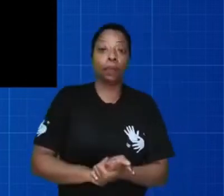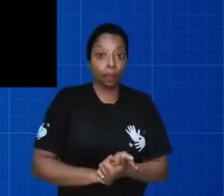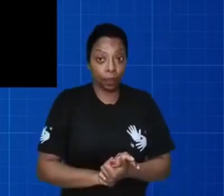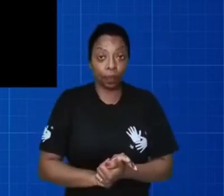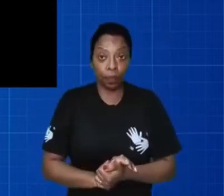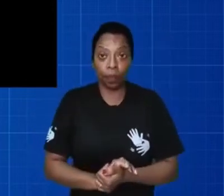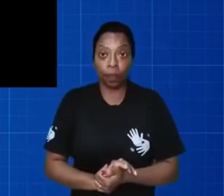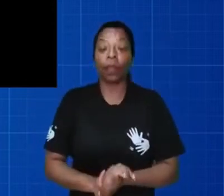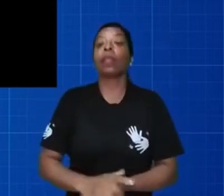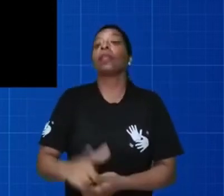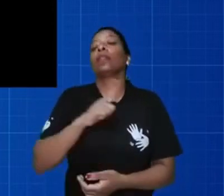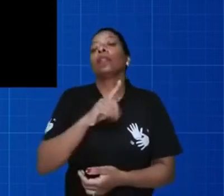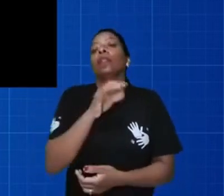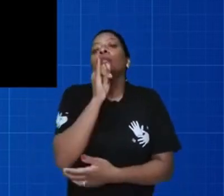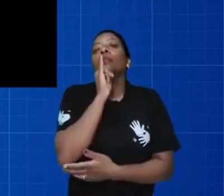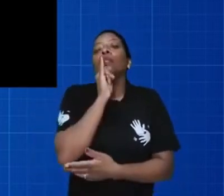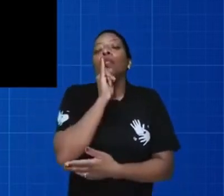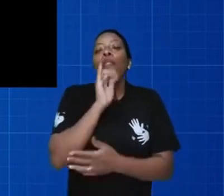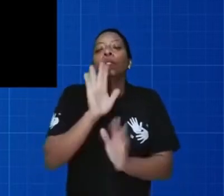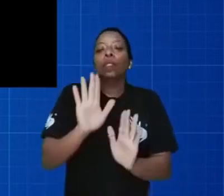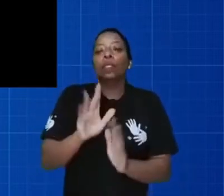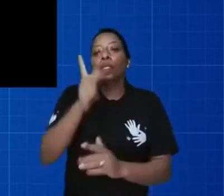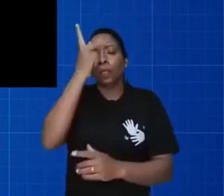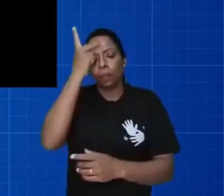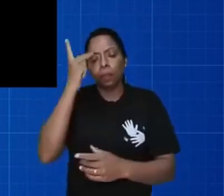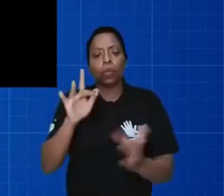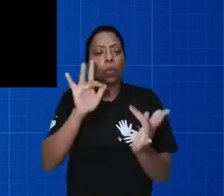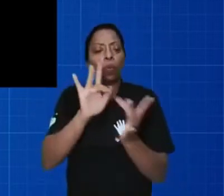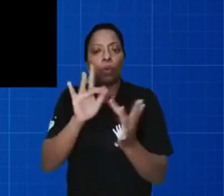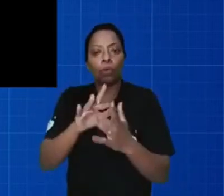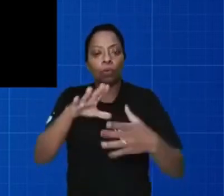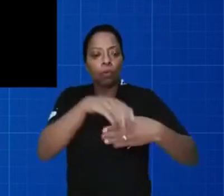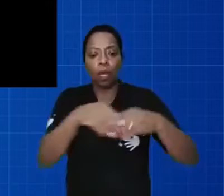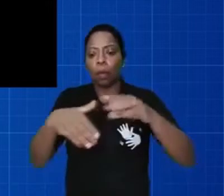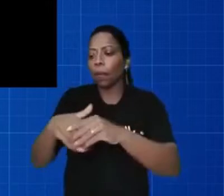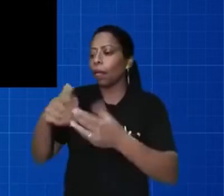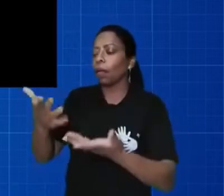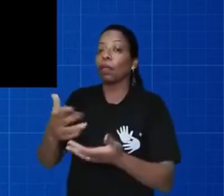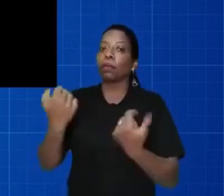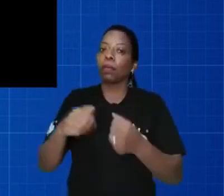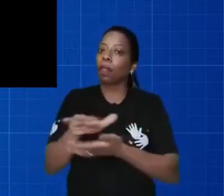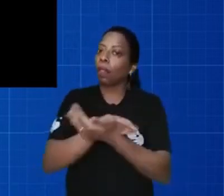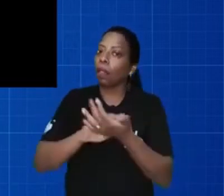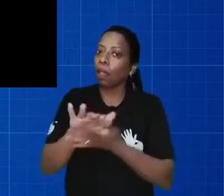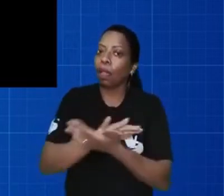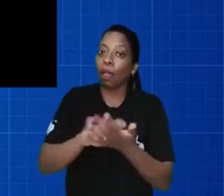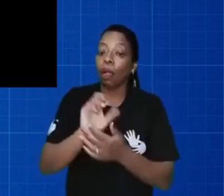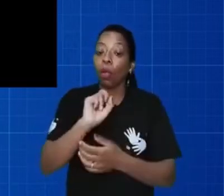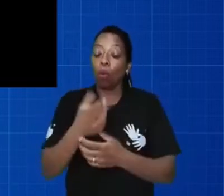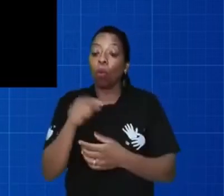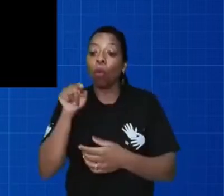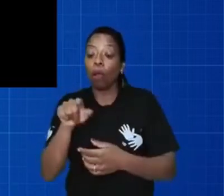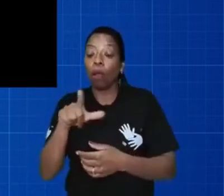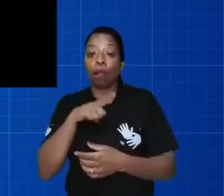torneira. Se não passar um desinfetante ali, ele vai continuar ali, vai pegar de novo e vai acabar levando a mão na boca. E assim que é